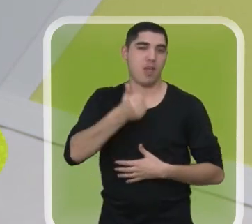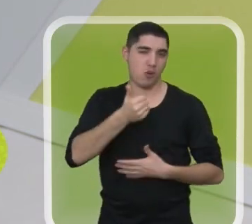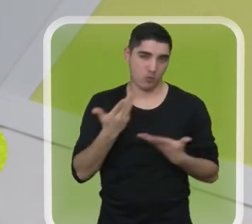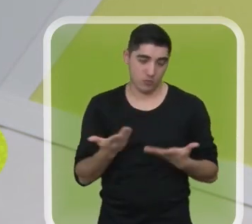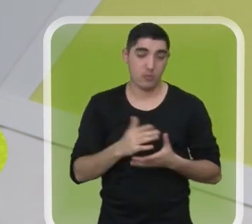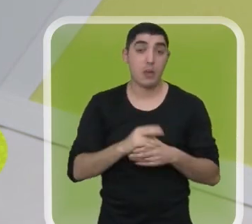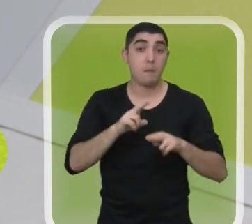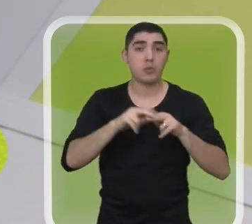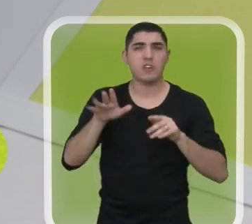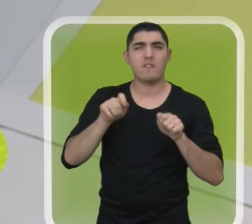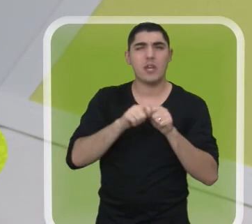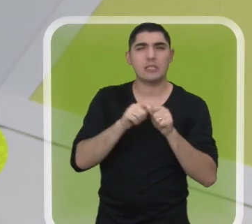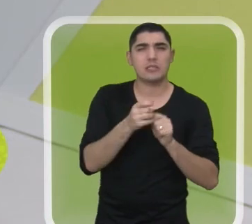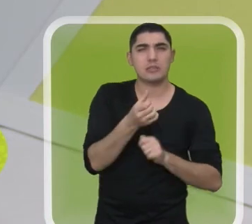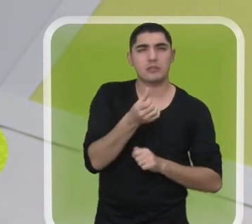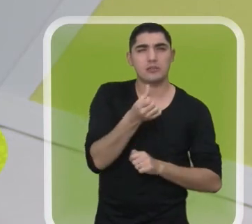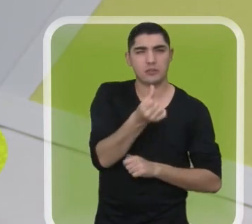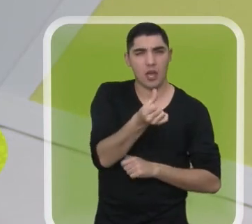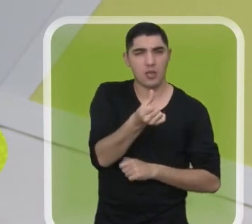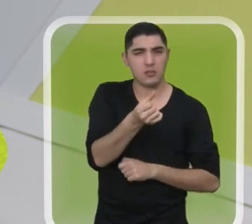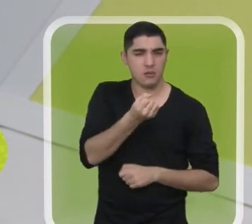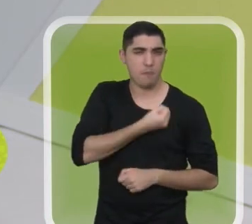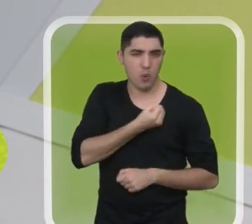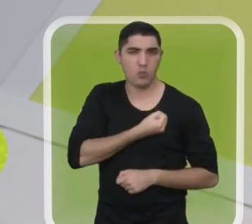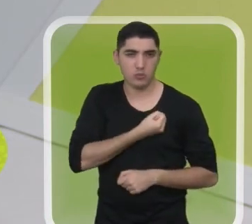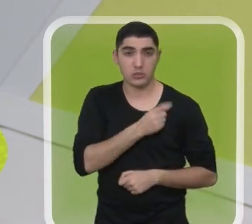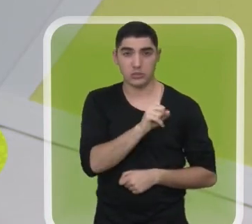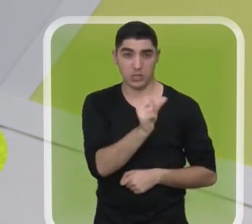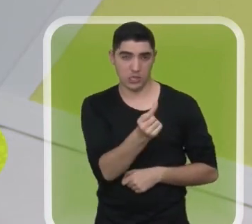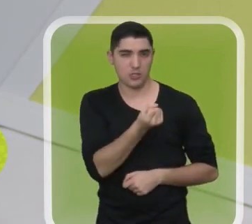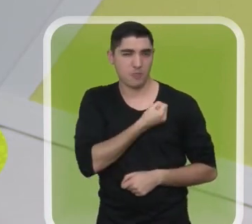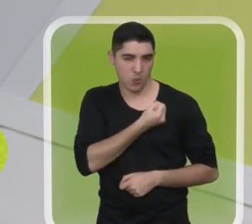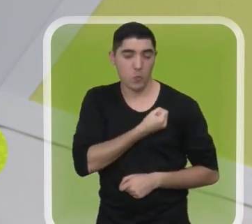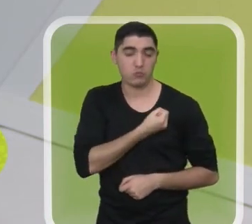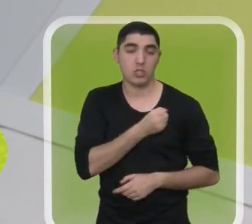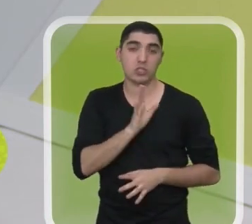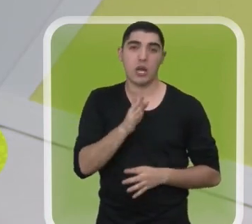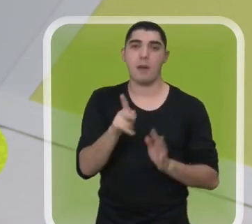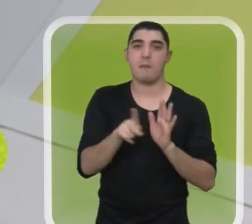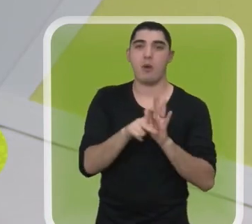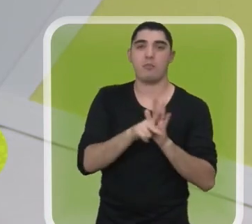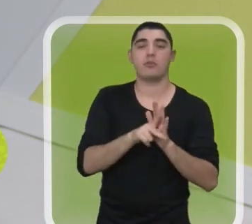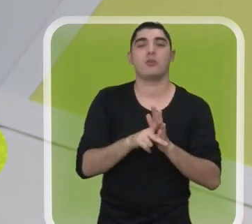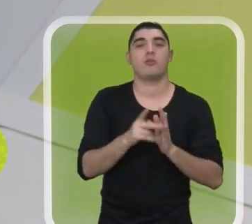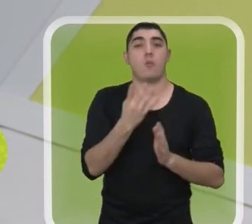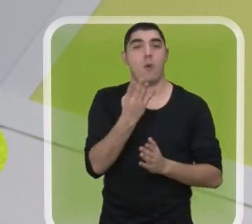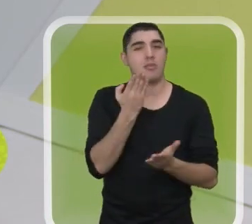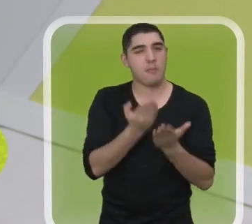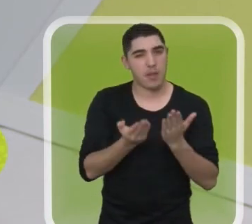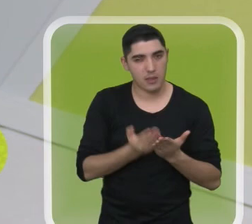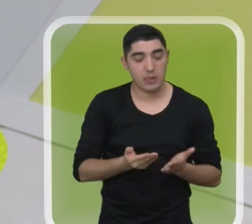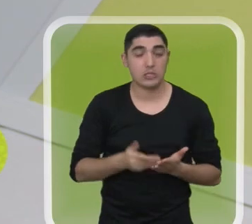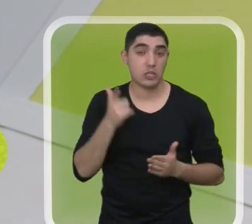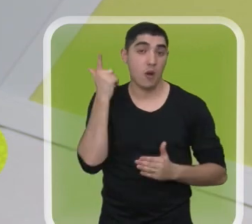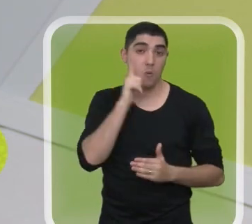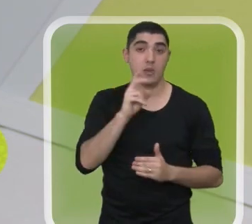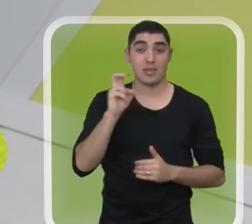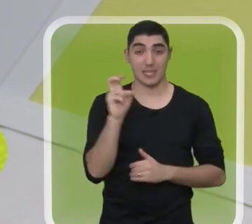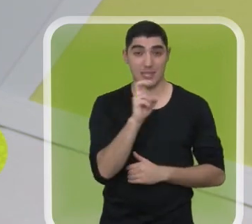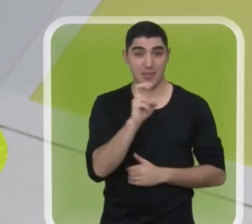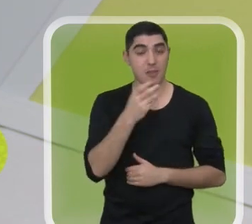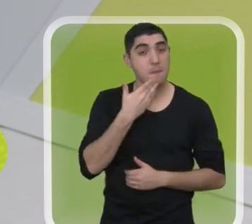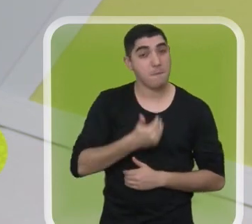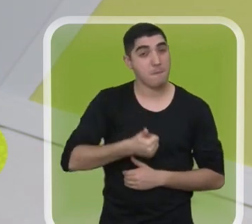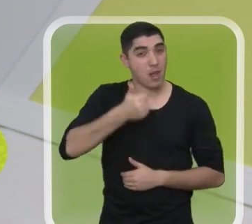em 10, 5 vitórias, 1 empate, 4 derrotas teve a equipe do São José, se classificou como a quinta melhor, como eu já coloquei, de